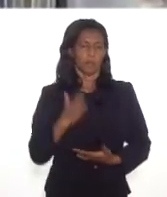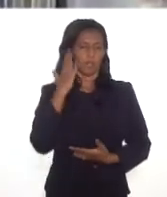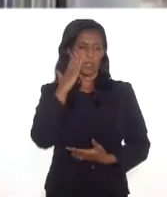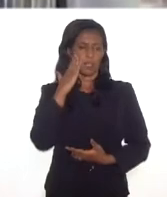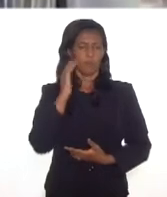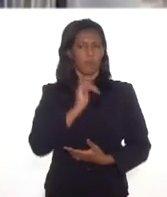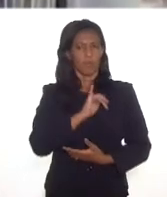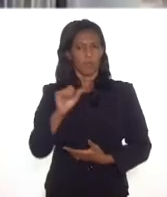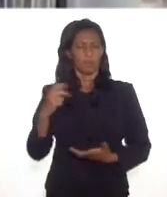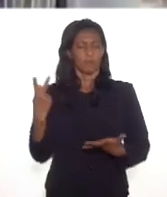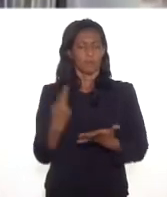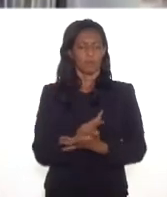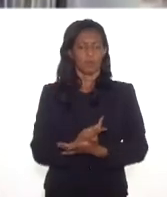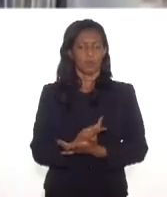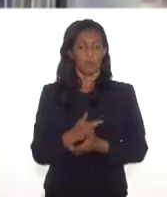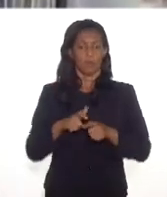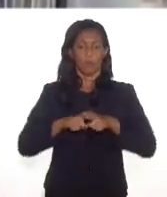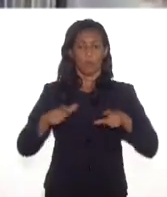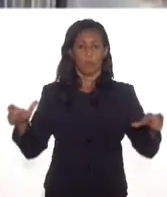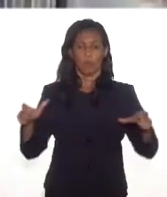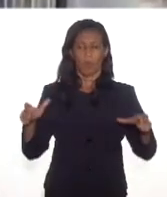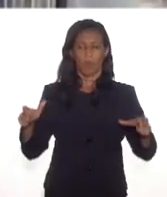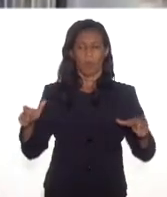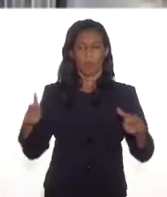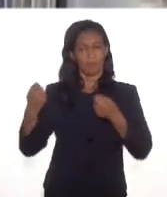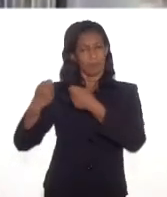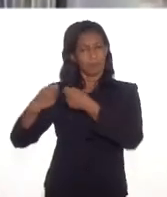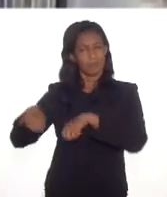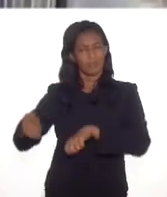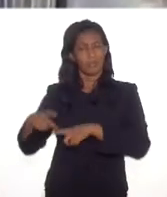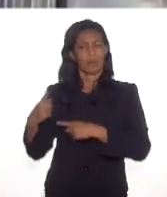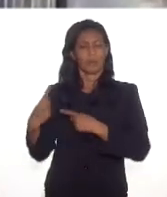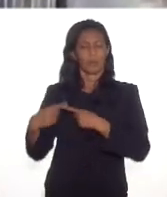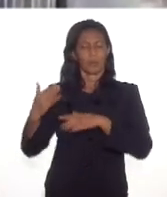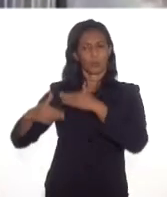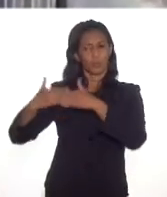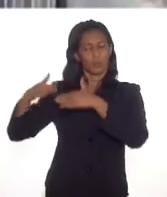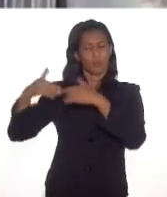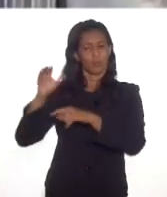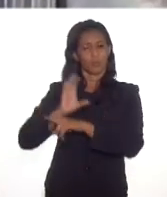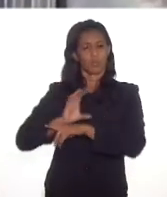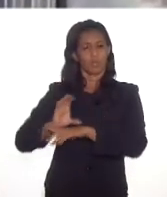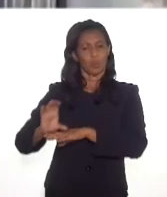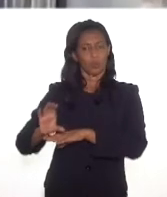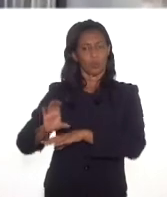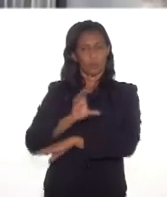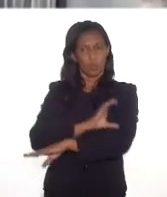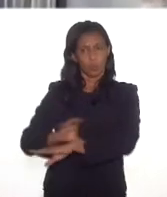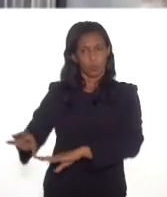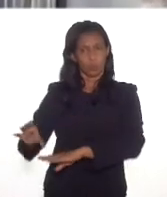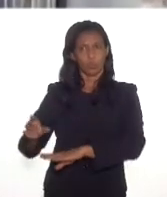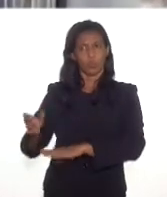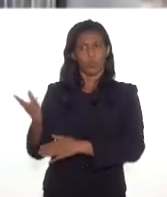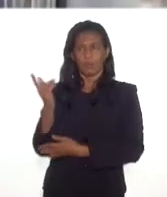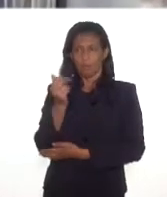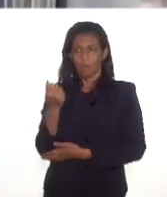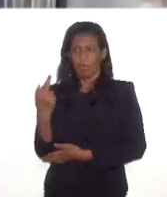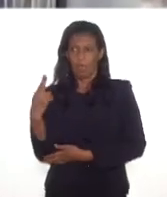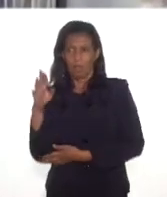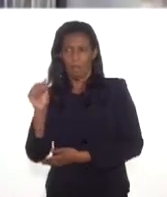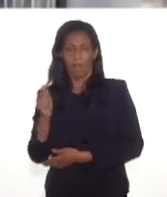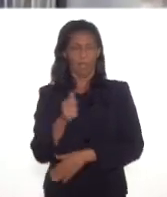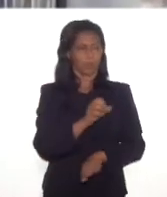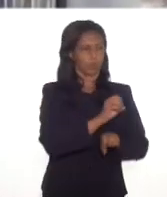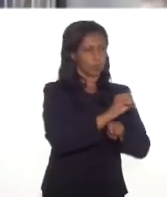está acontecendo com enormes prejuízos para o desenvolvimento da cultura, para o desenvolvimento das artes, para o desenvolvimento